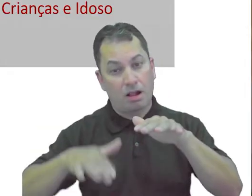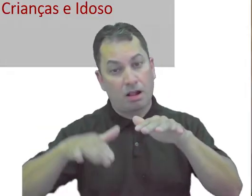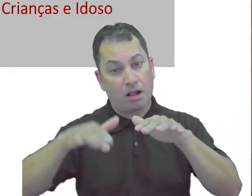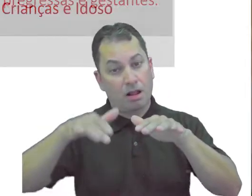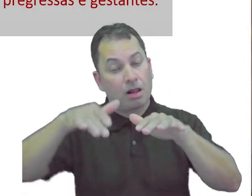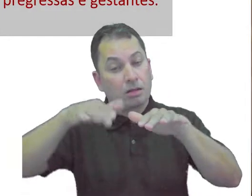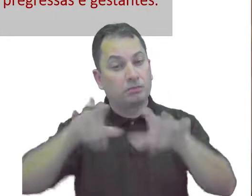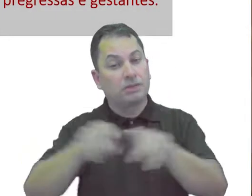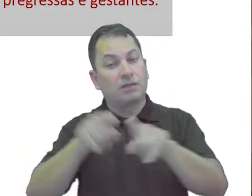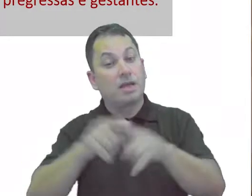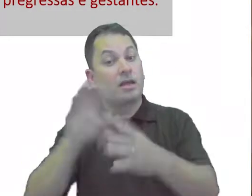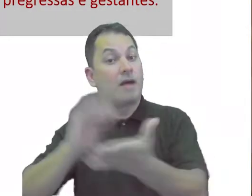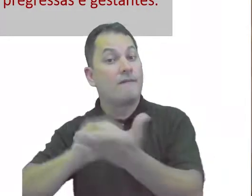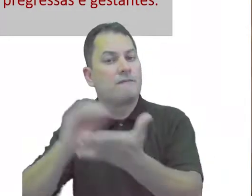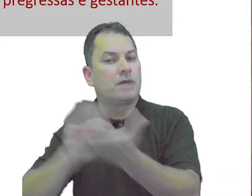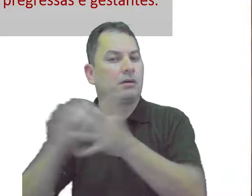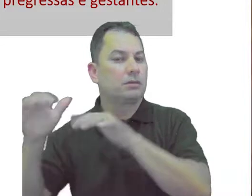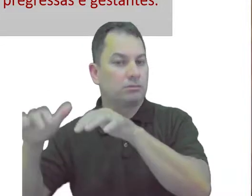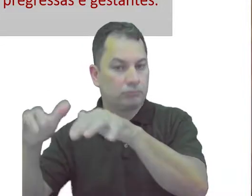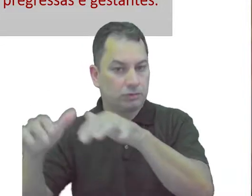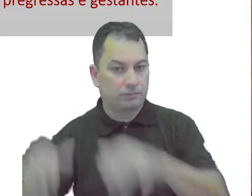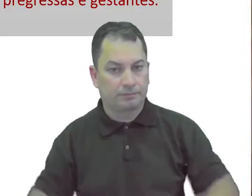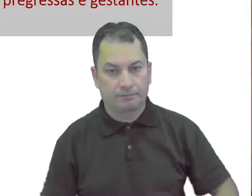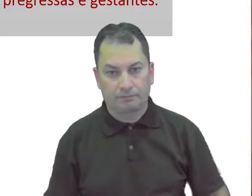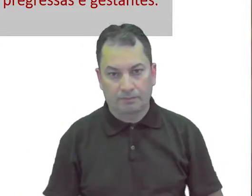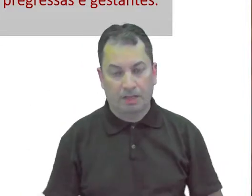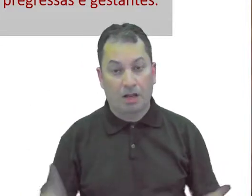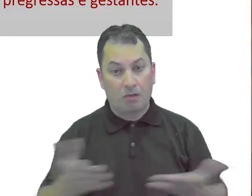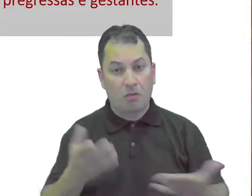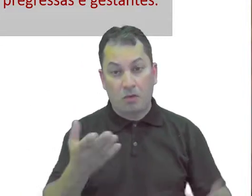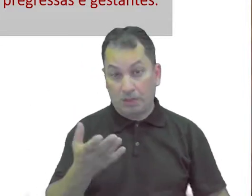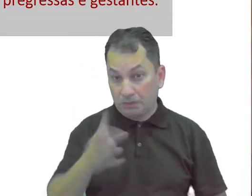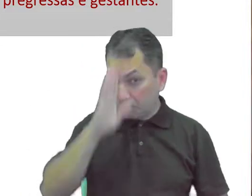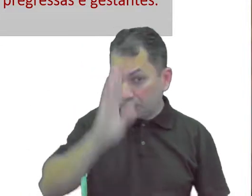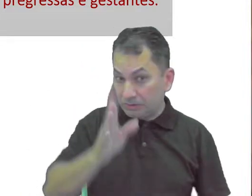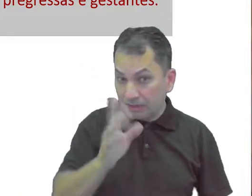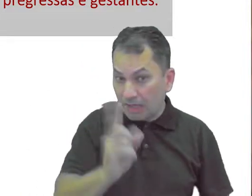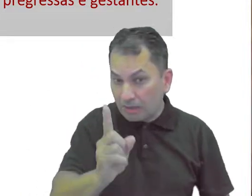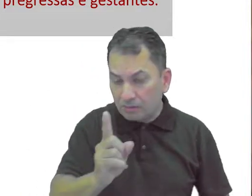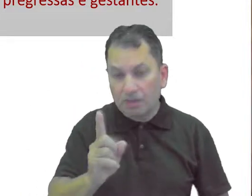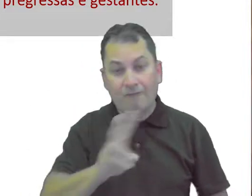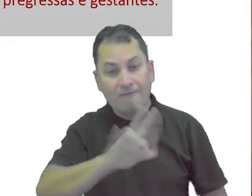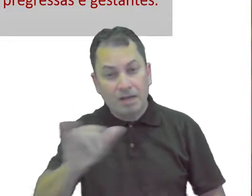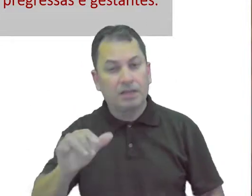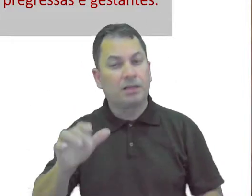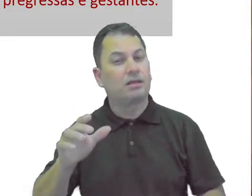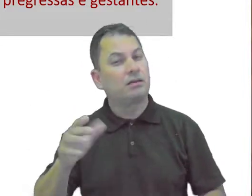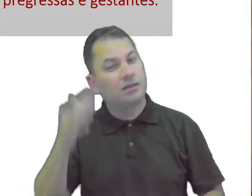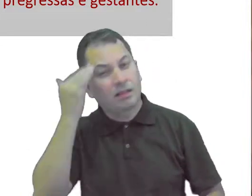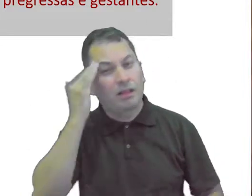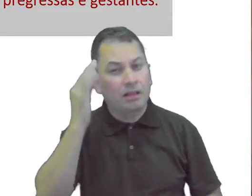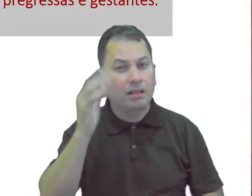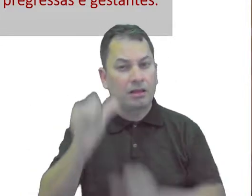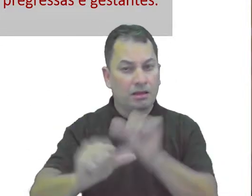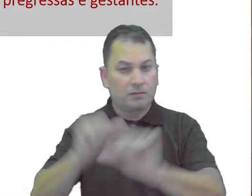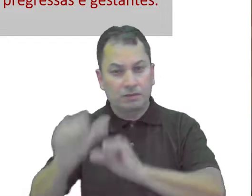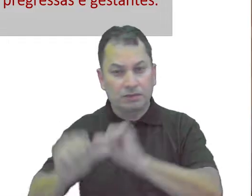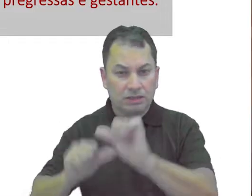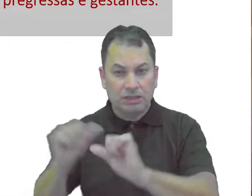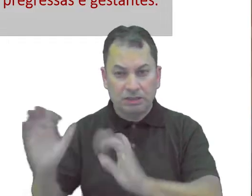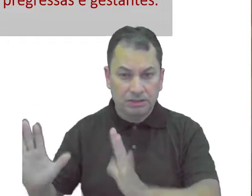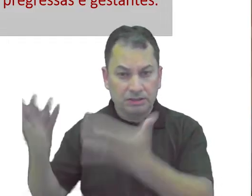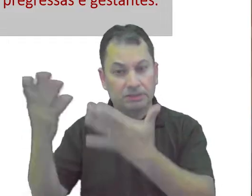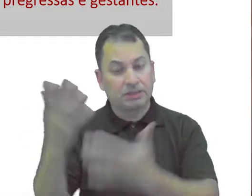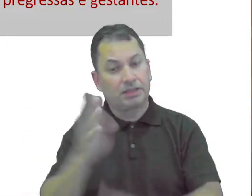como secas. E os efeitos indiretos a gente vai entender como alterações nos ecossistemas, na